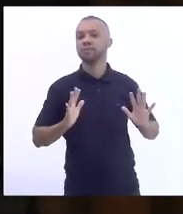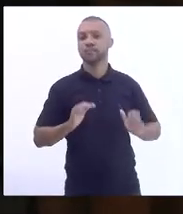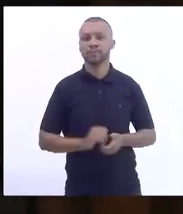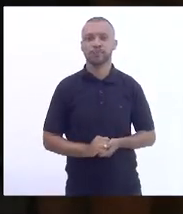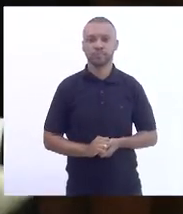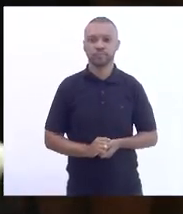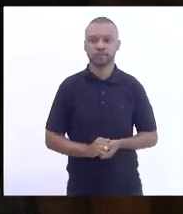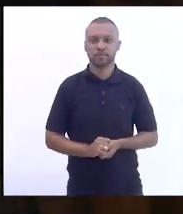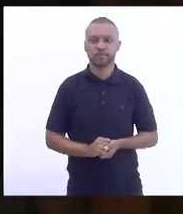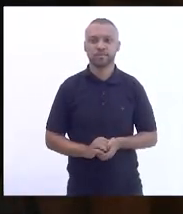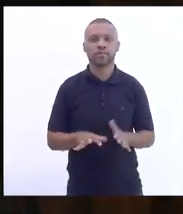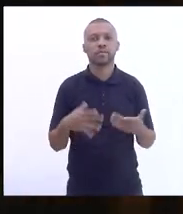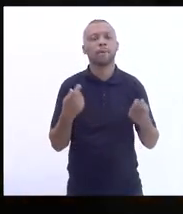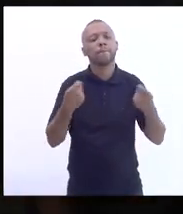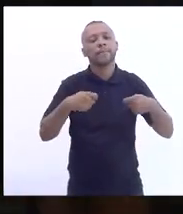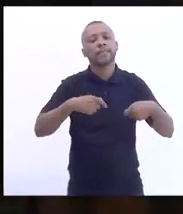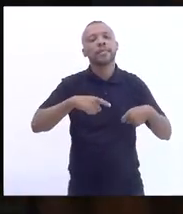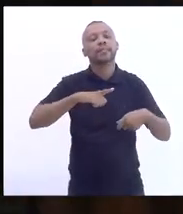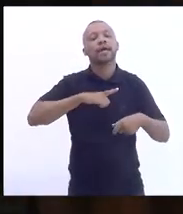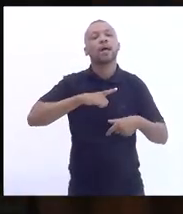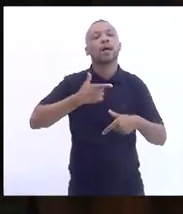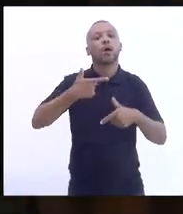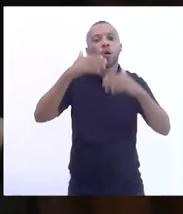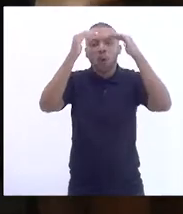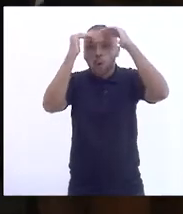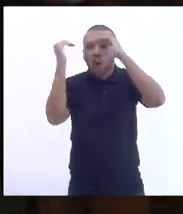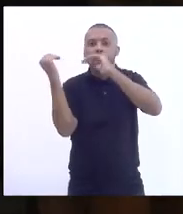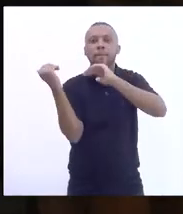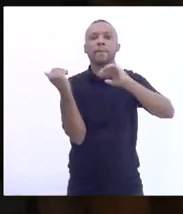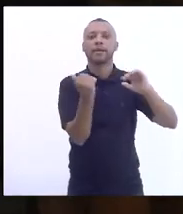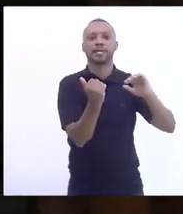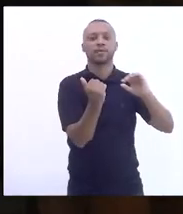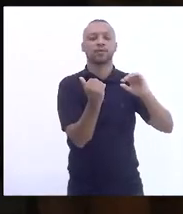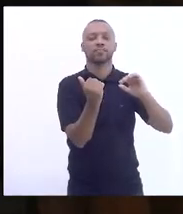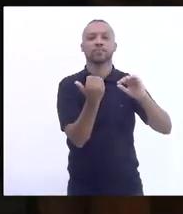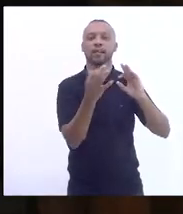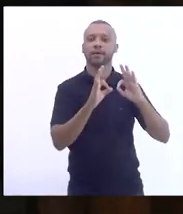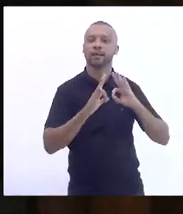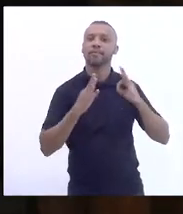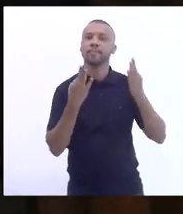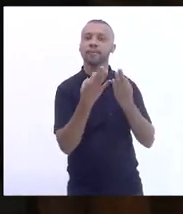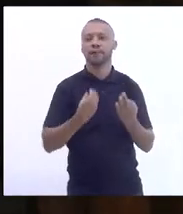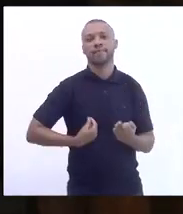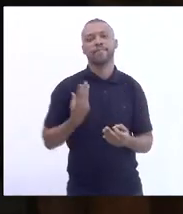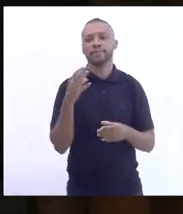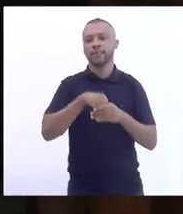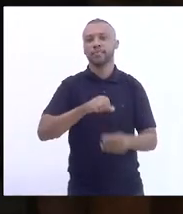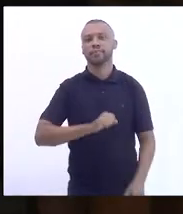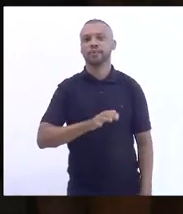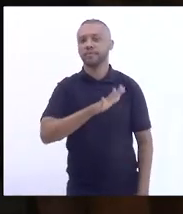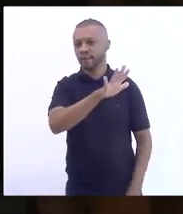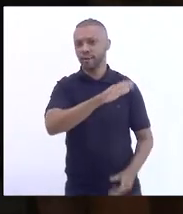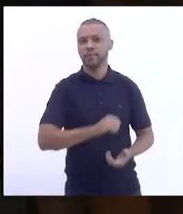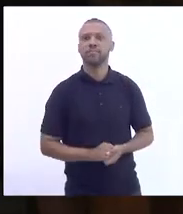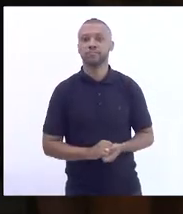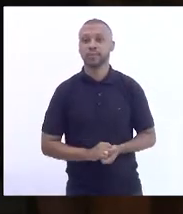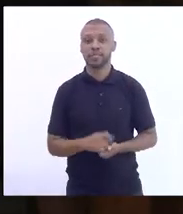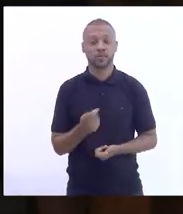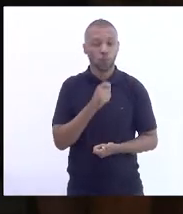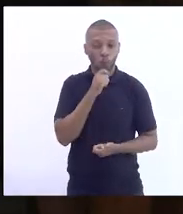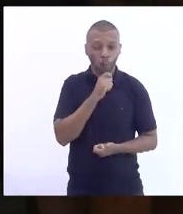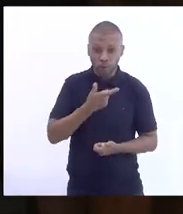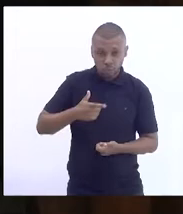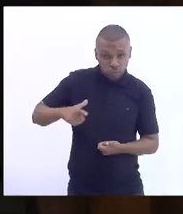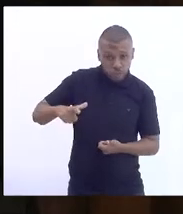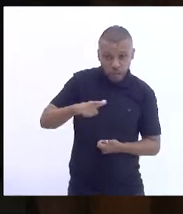então tem que ter um respeito tem que ter uma respeito aquelas família lá vive isso não existe dentro dessa